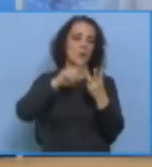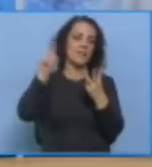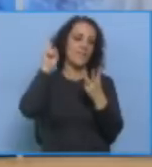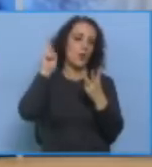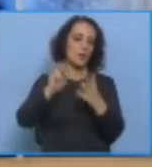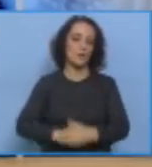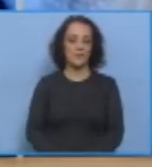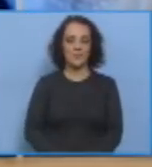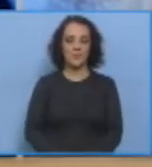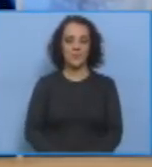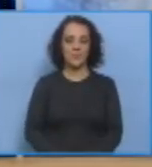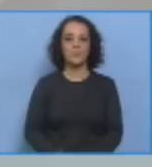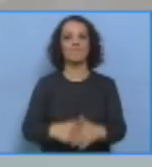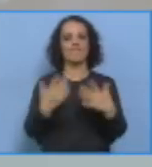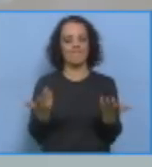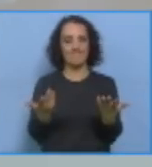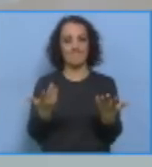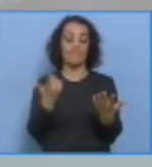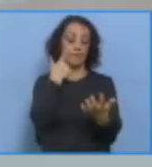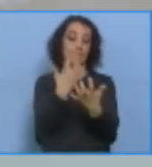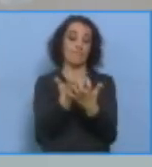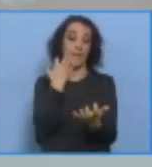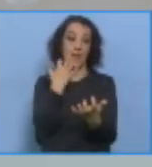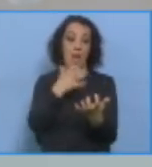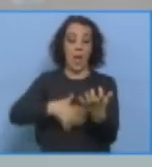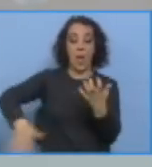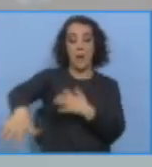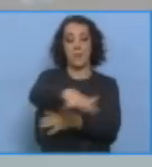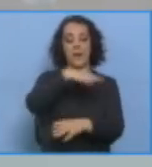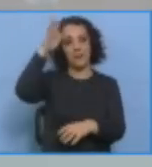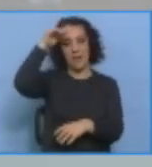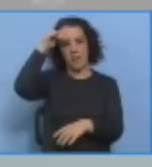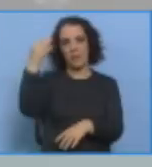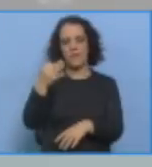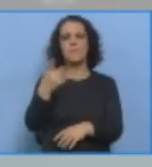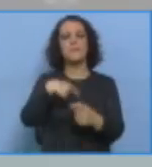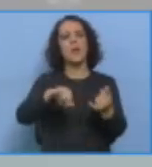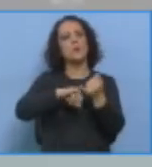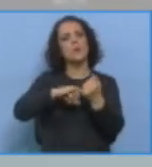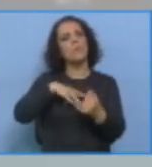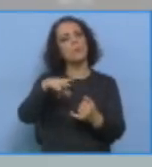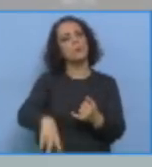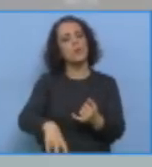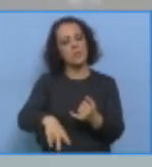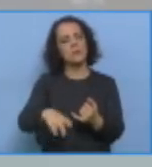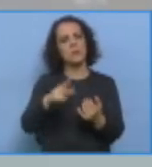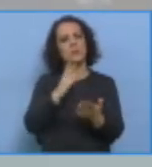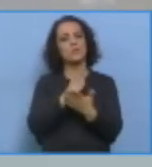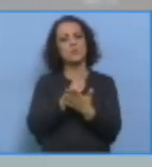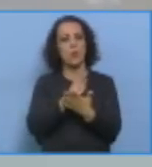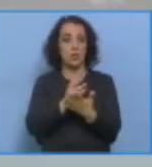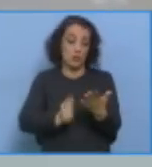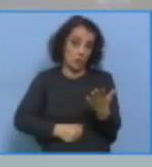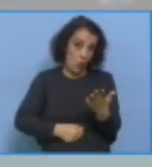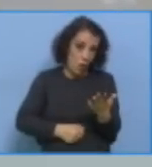valores. E por isso se distingue também naquele ambiente de Almada. Na Associação Portuguesa de Escolas Católicas e diante do conjunto,